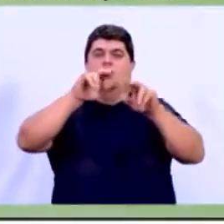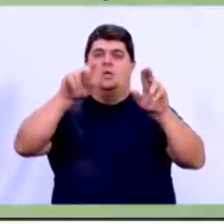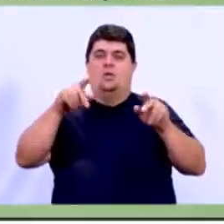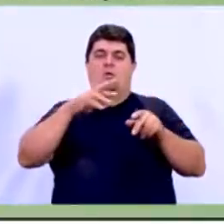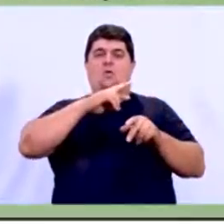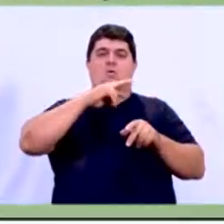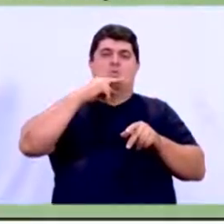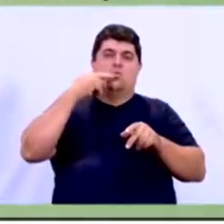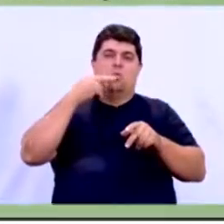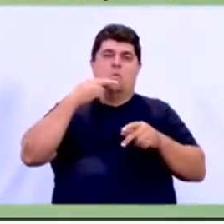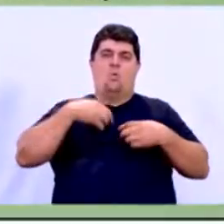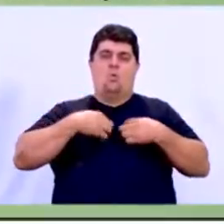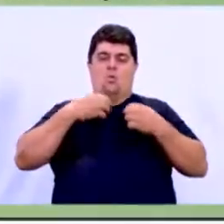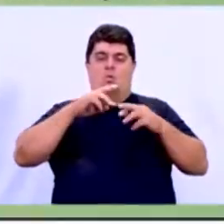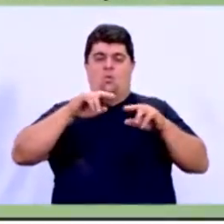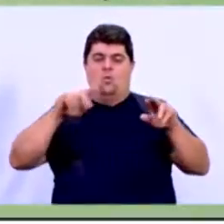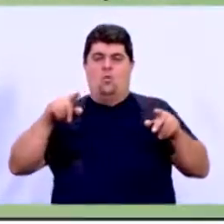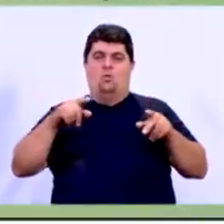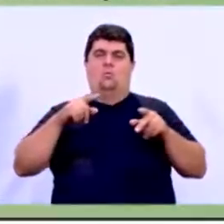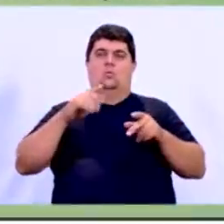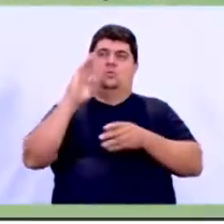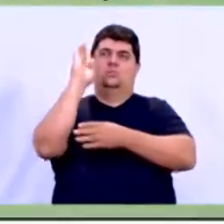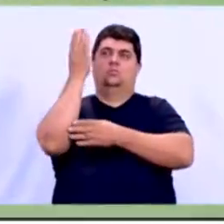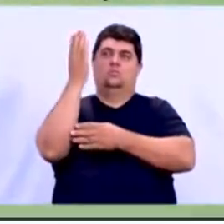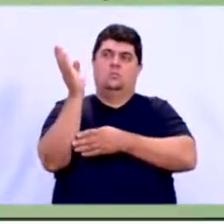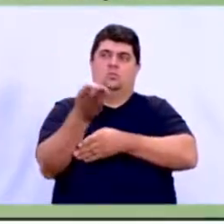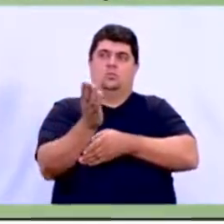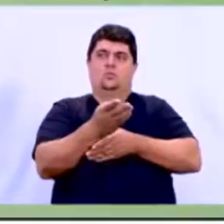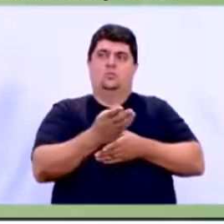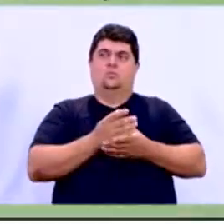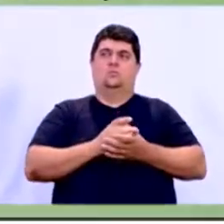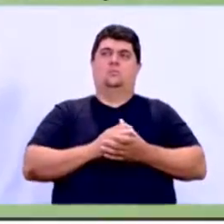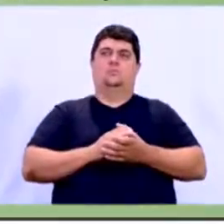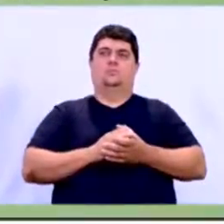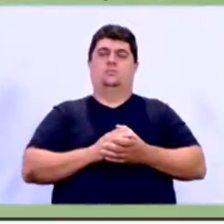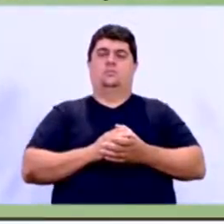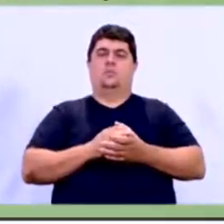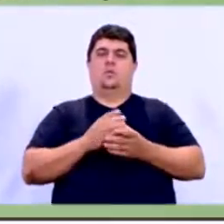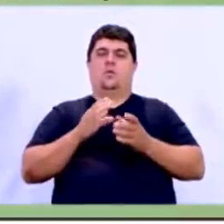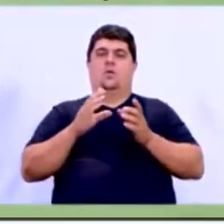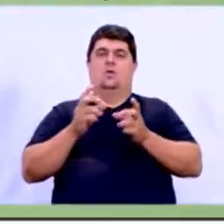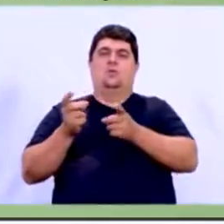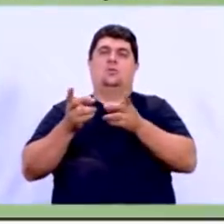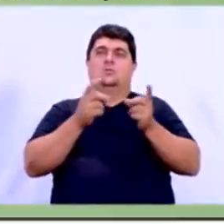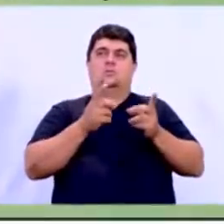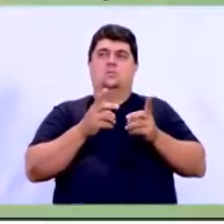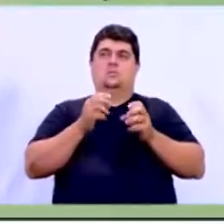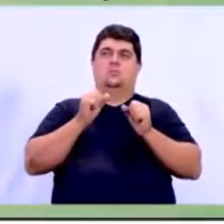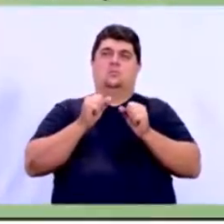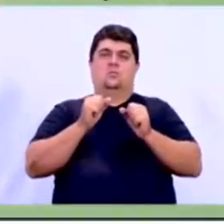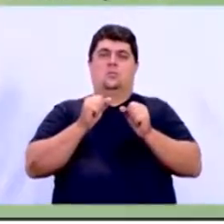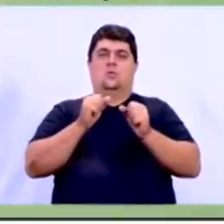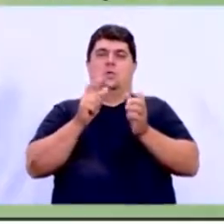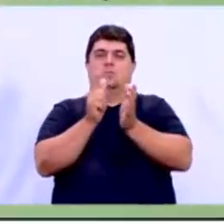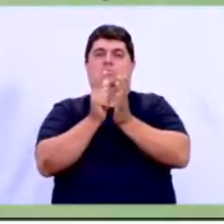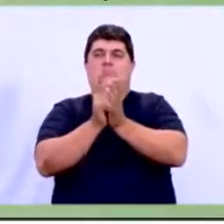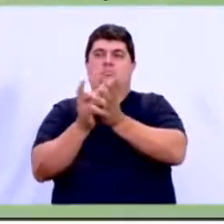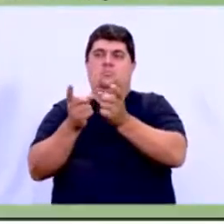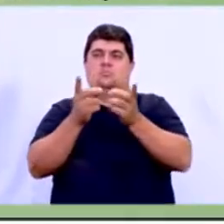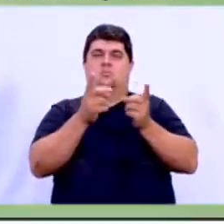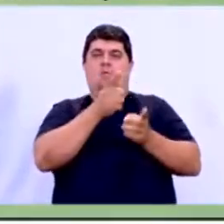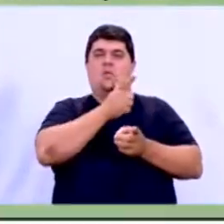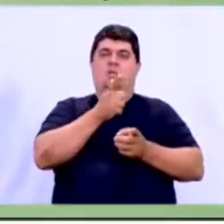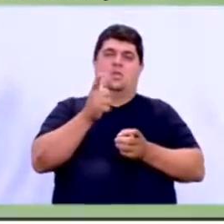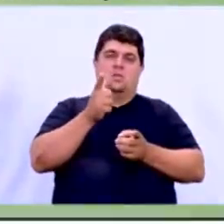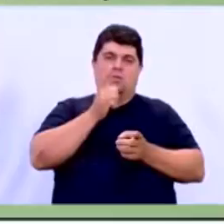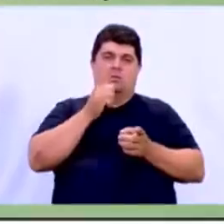de roupas, mercenaria. O comércio pode ser uma papelaria,